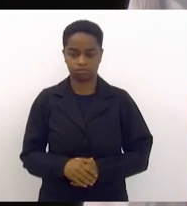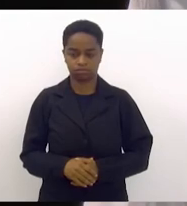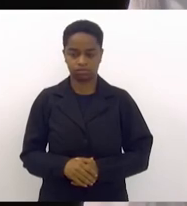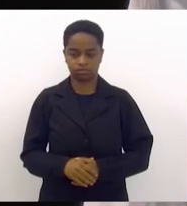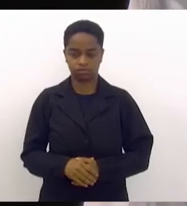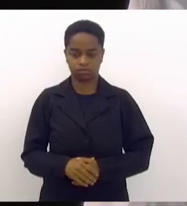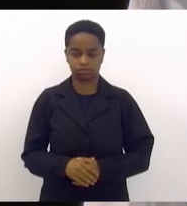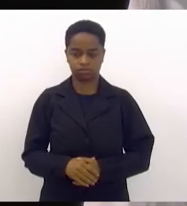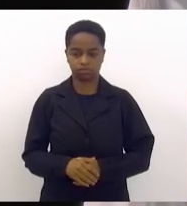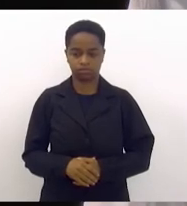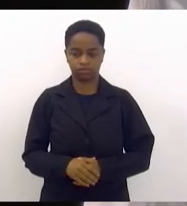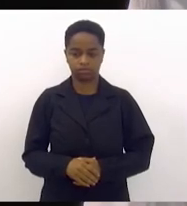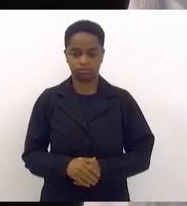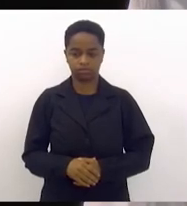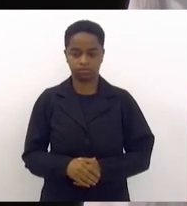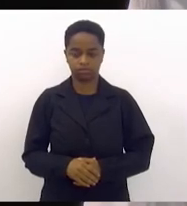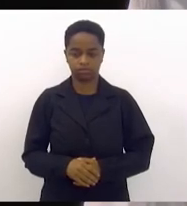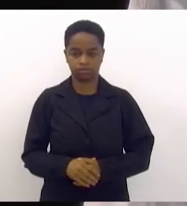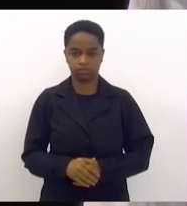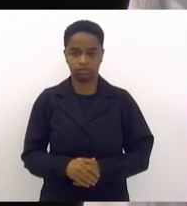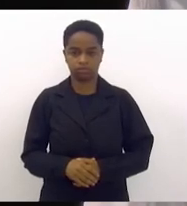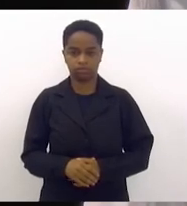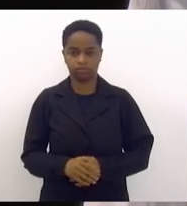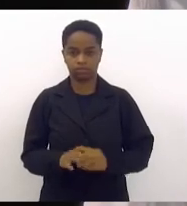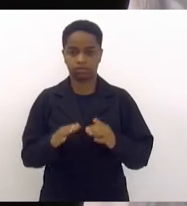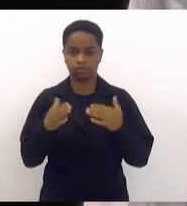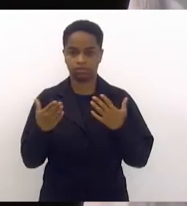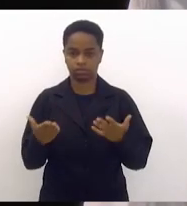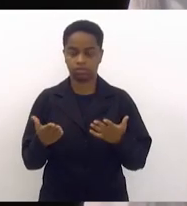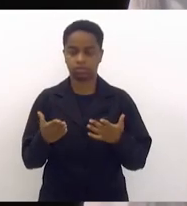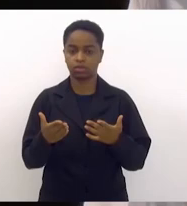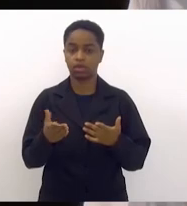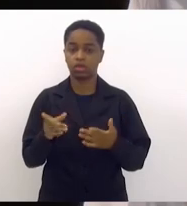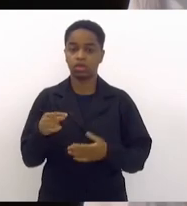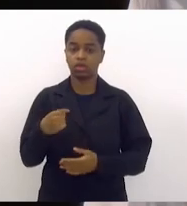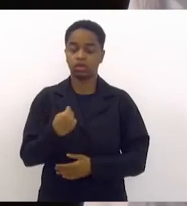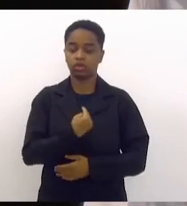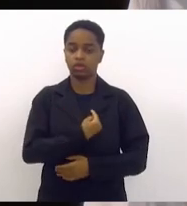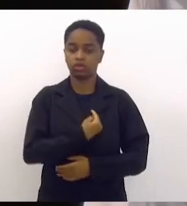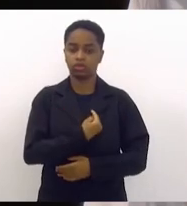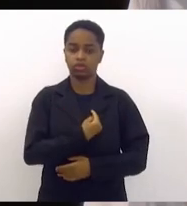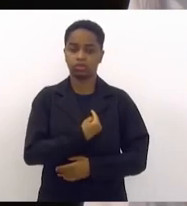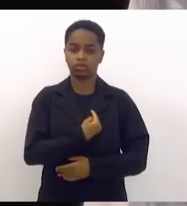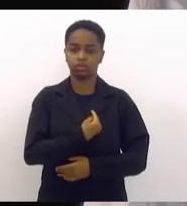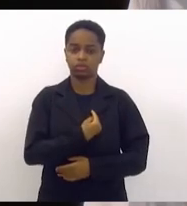travam estaleiros isso apesar da gente ter